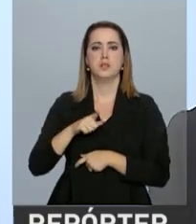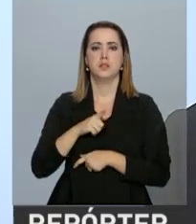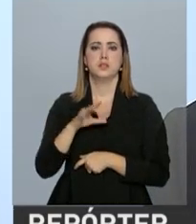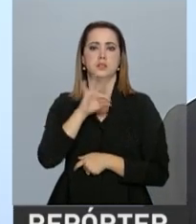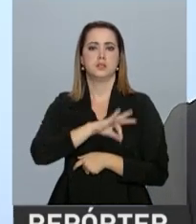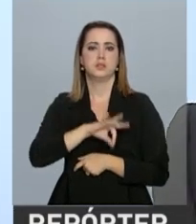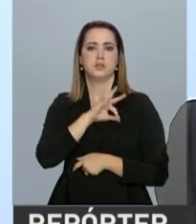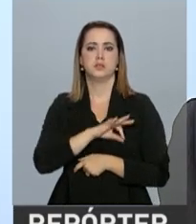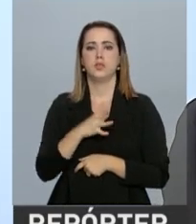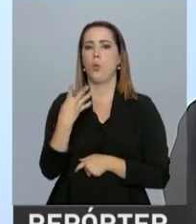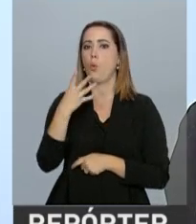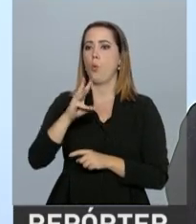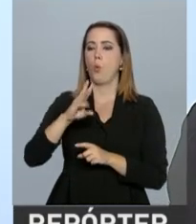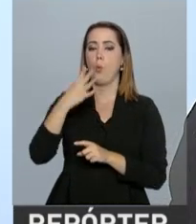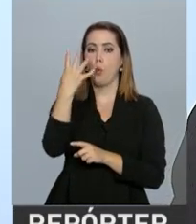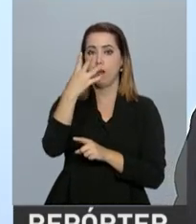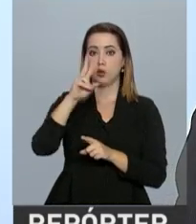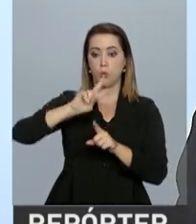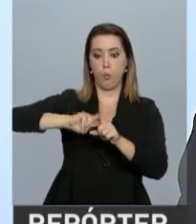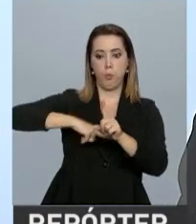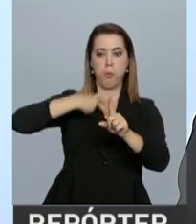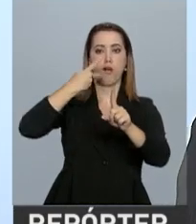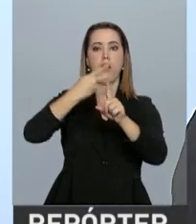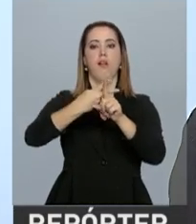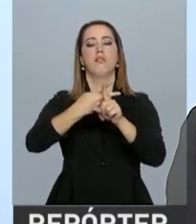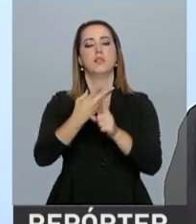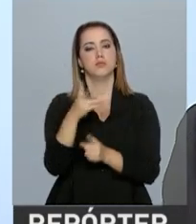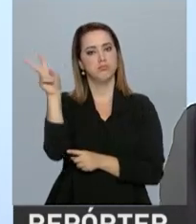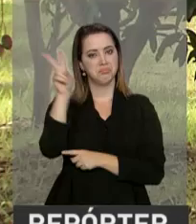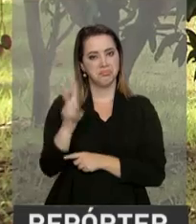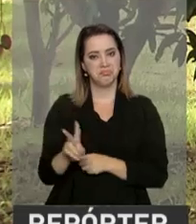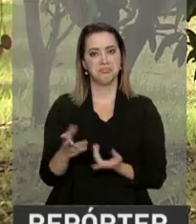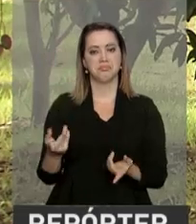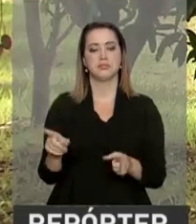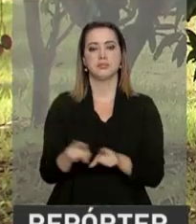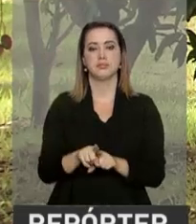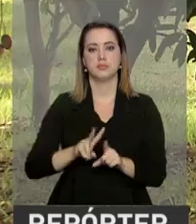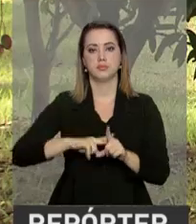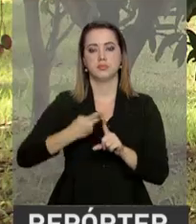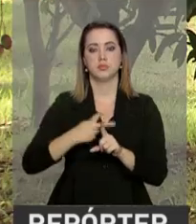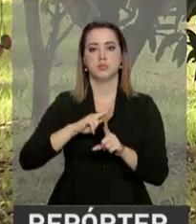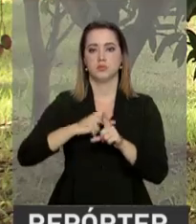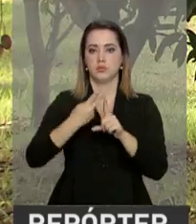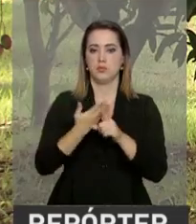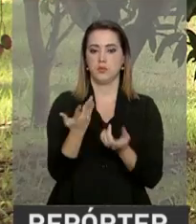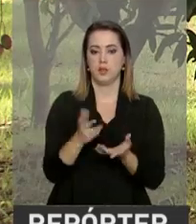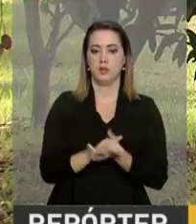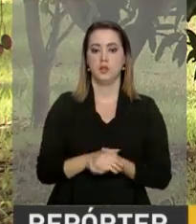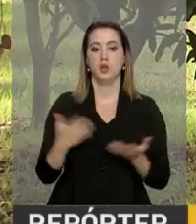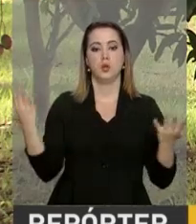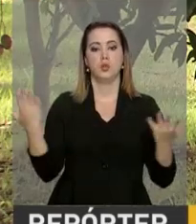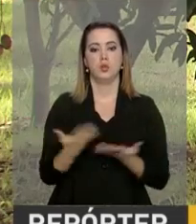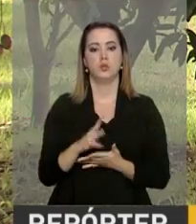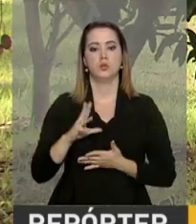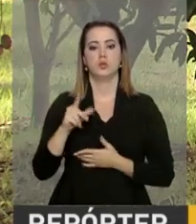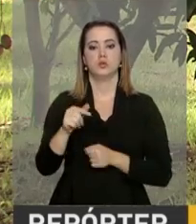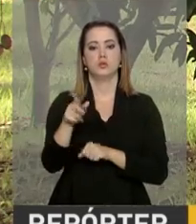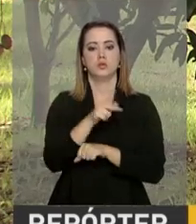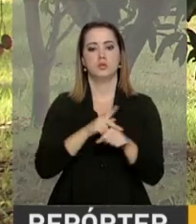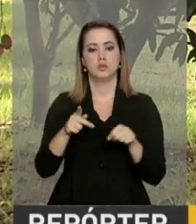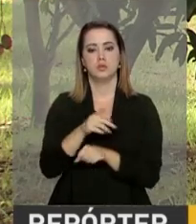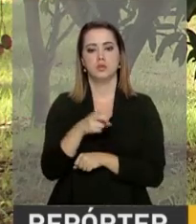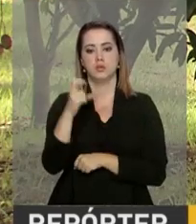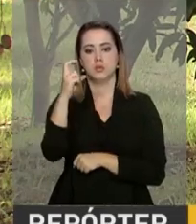por hectare de até 4 vezes mais do que aquele agricultor que não tem assistência técnica. Hoje a ATER está presente em praticamente todo o país.